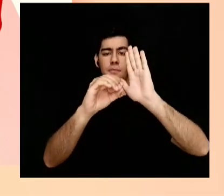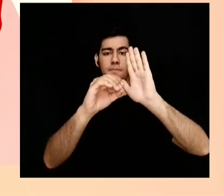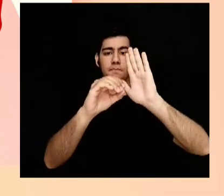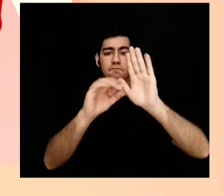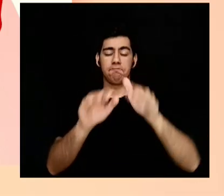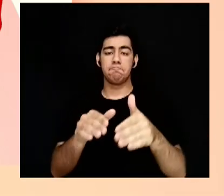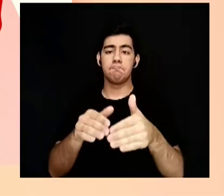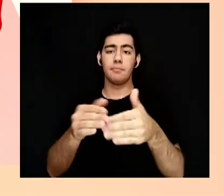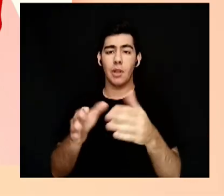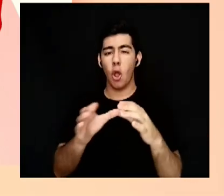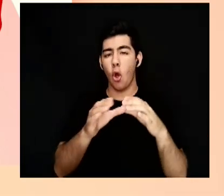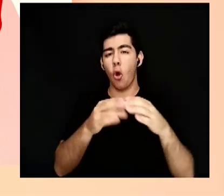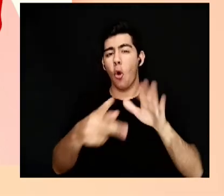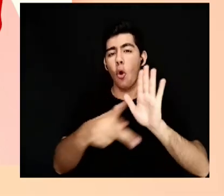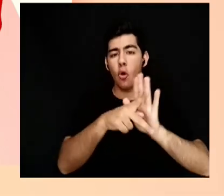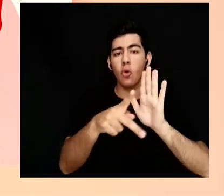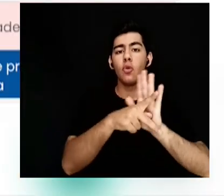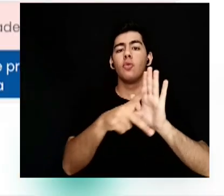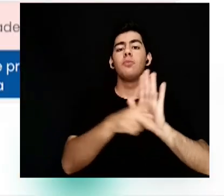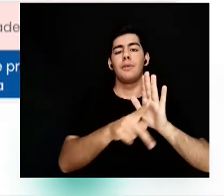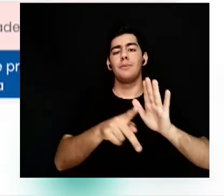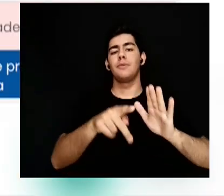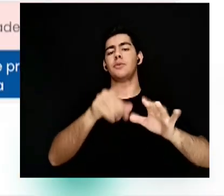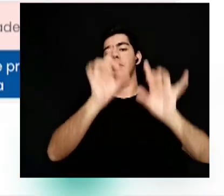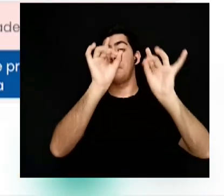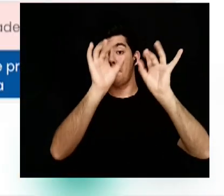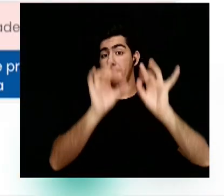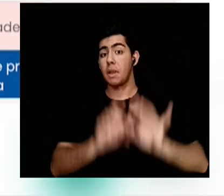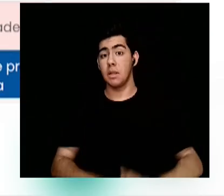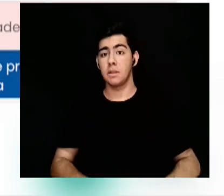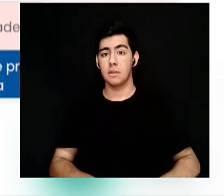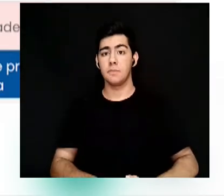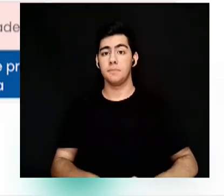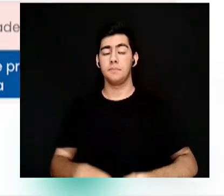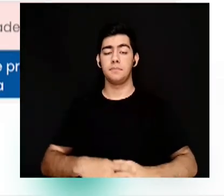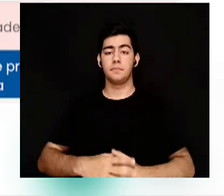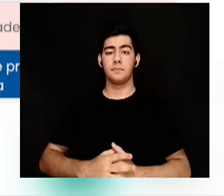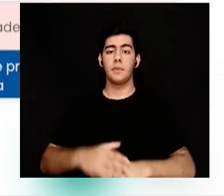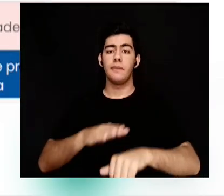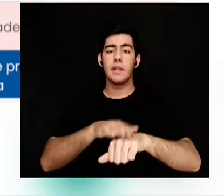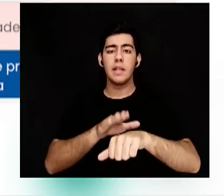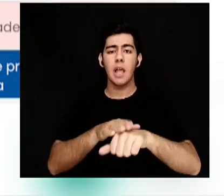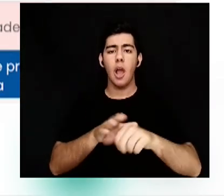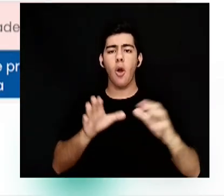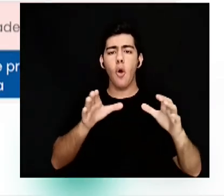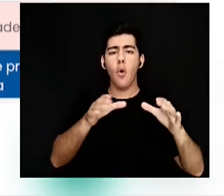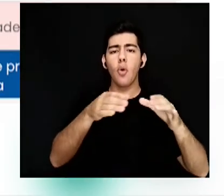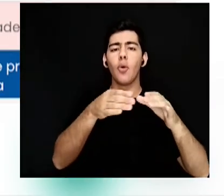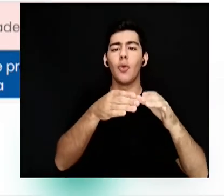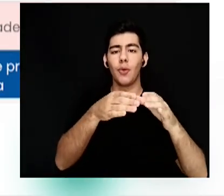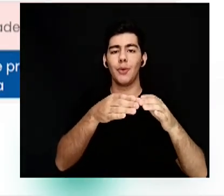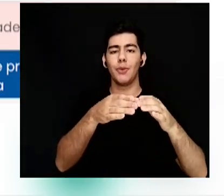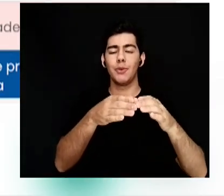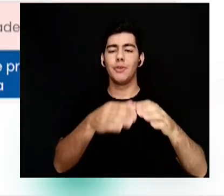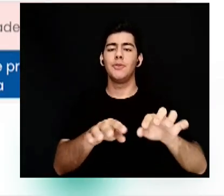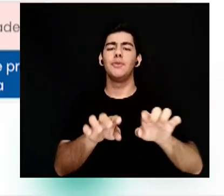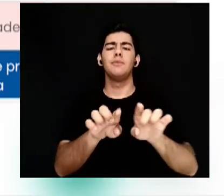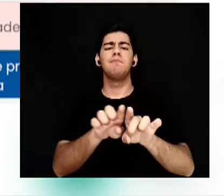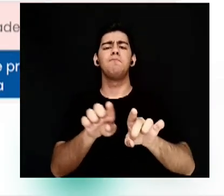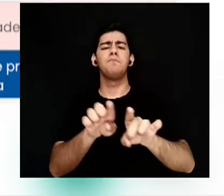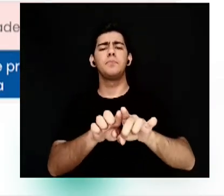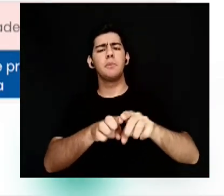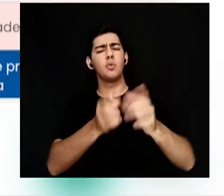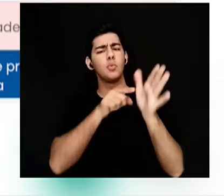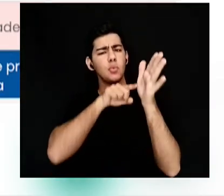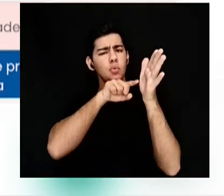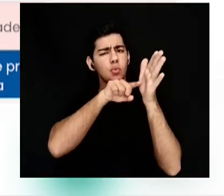endocrinologistas, metabologistas do mundo, eles se reuniram e fizeram um novo consenso sobre obesidade, tá? E publicaram